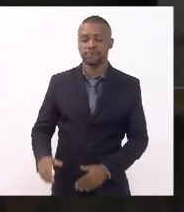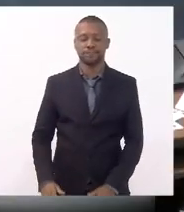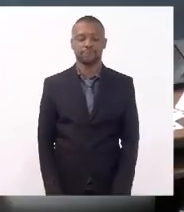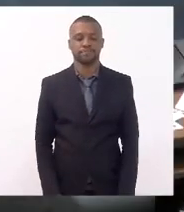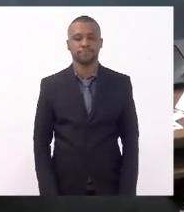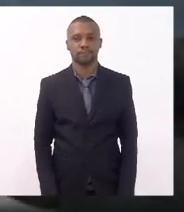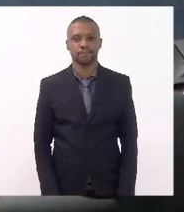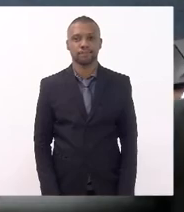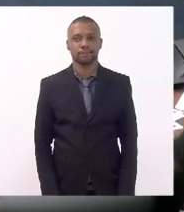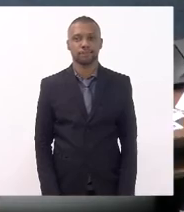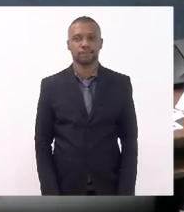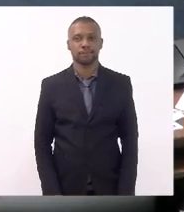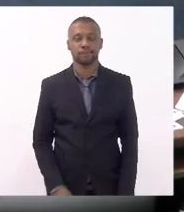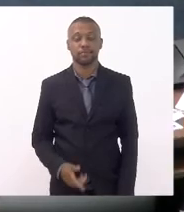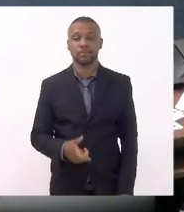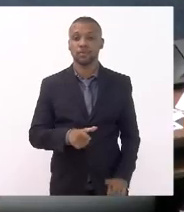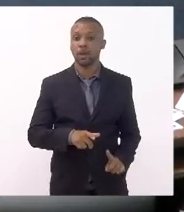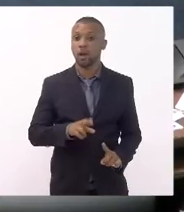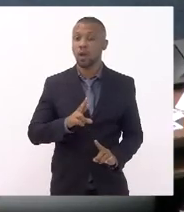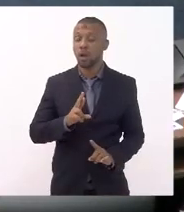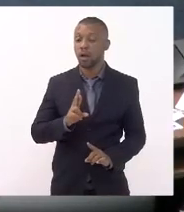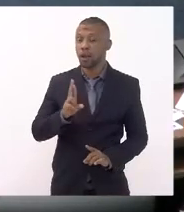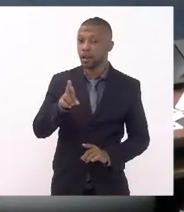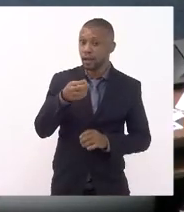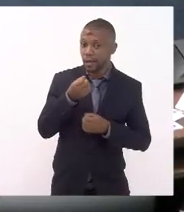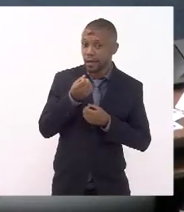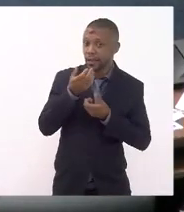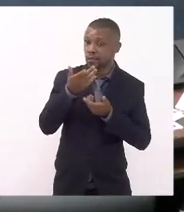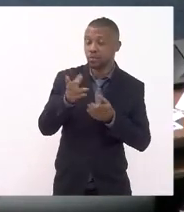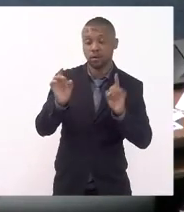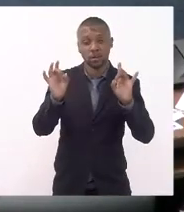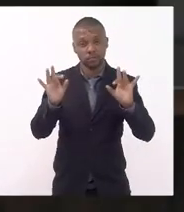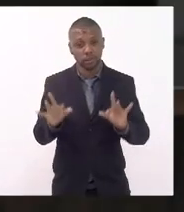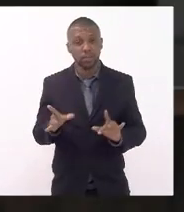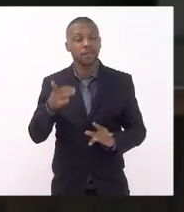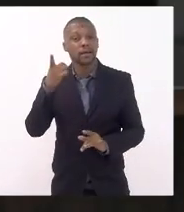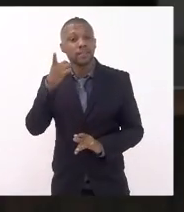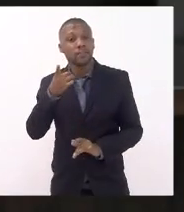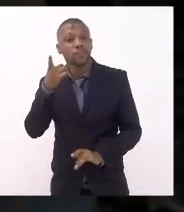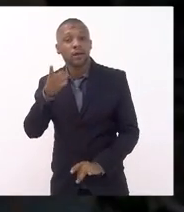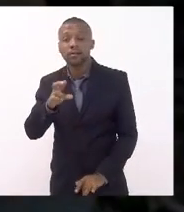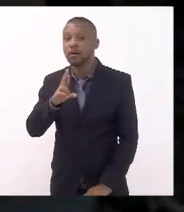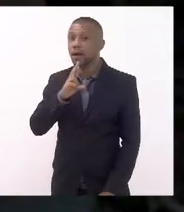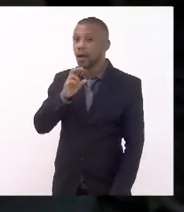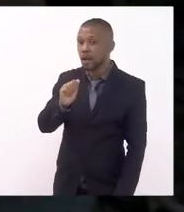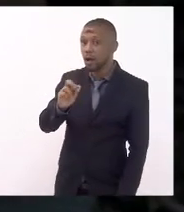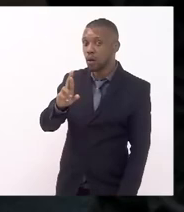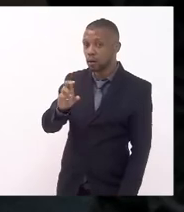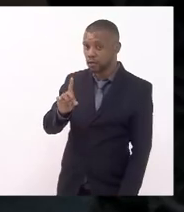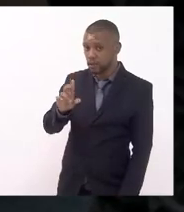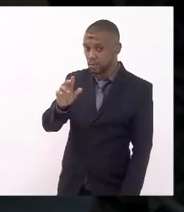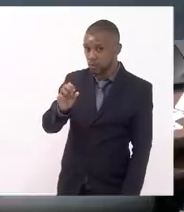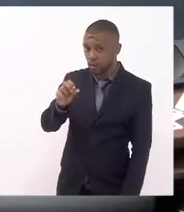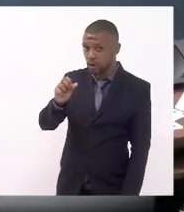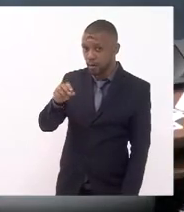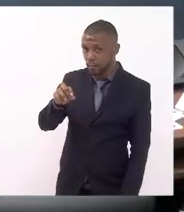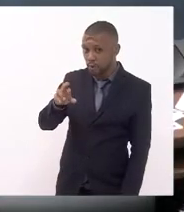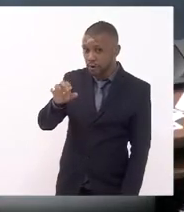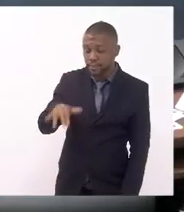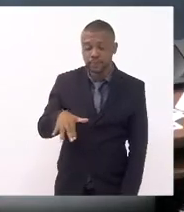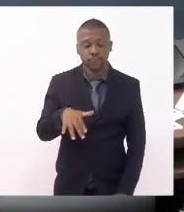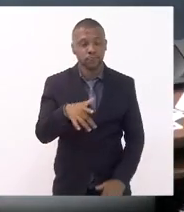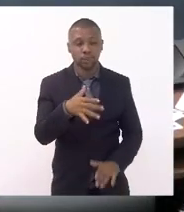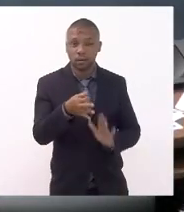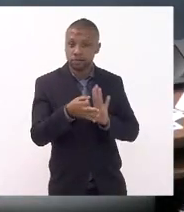Rodrigo Amorim. Presidência designa relator especial, deputado Rodrigo Amorim. Parecer favorável, senhor presidente. Os